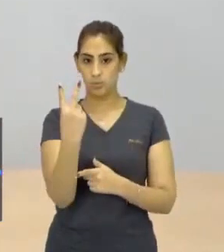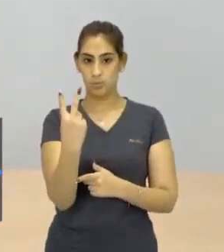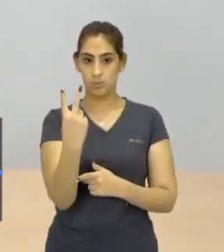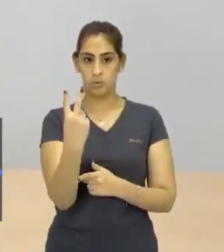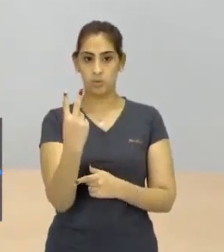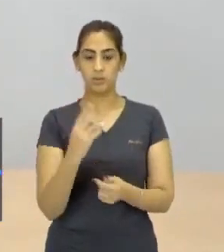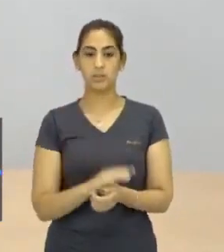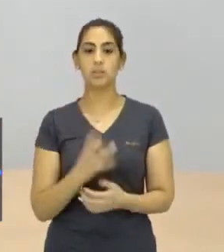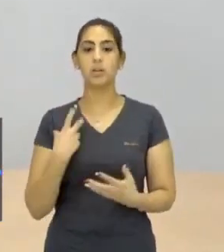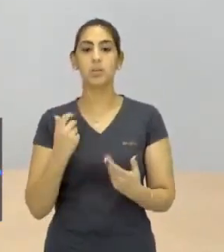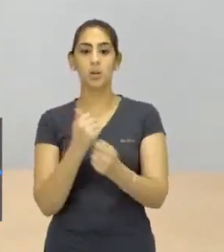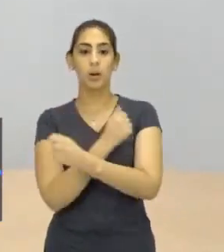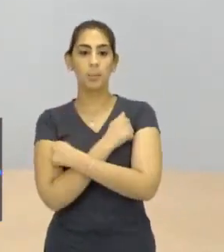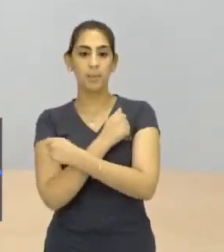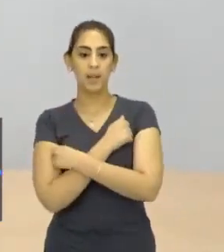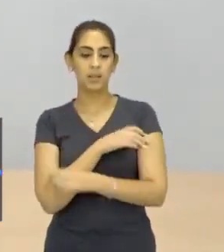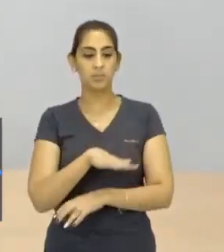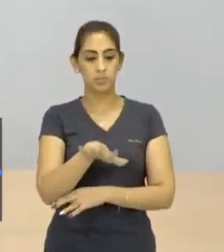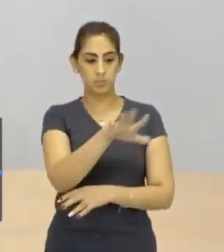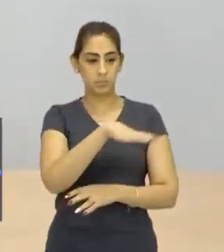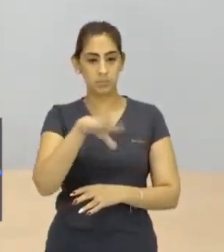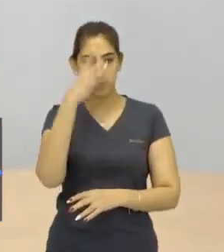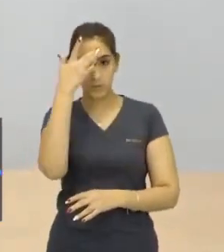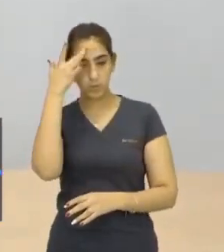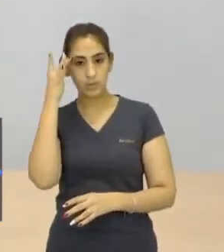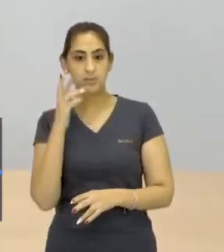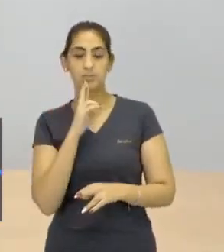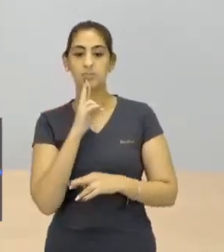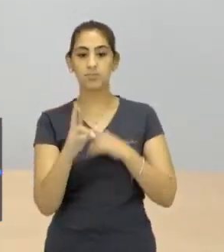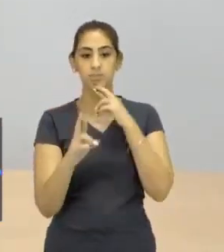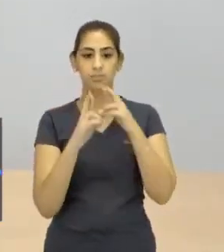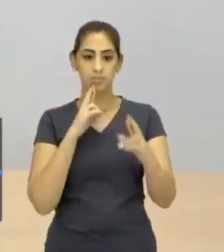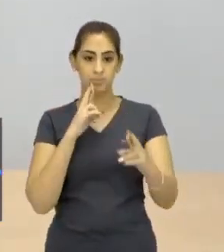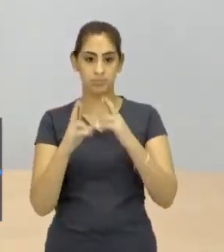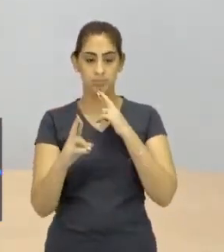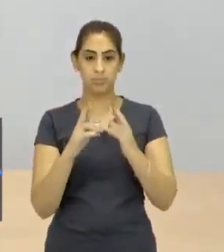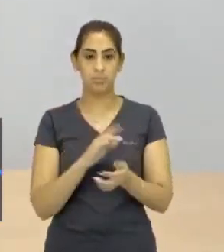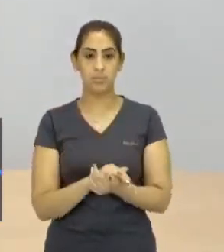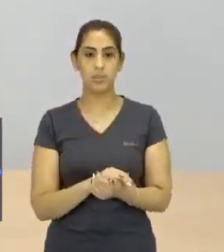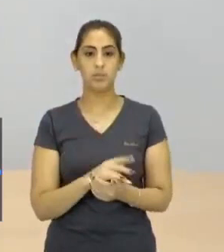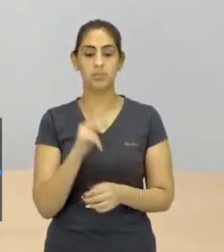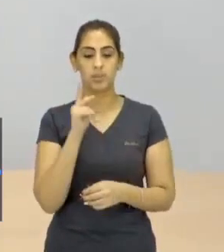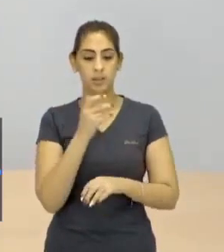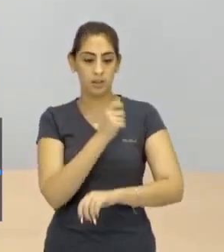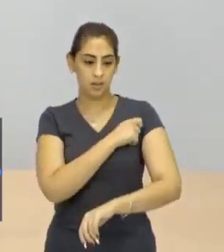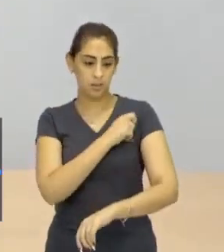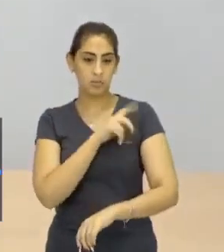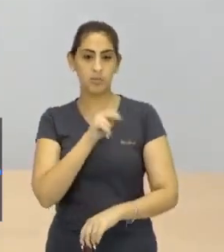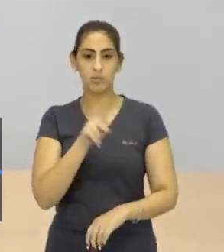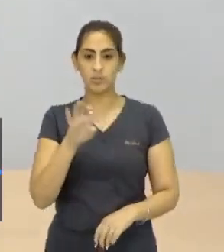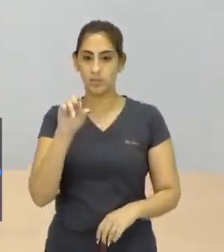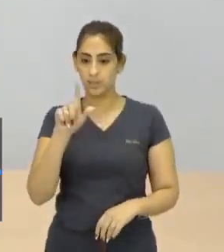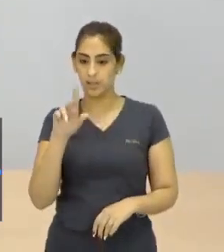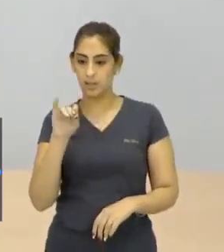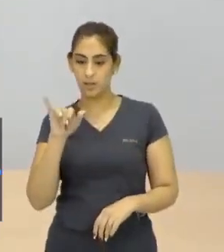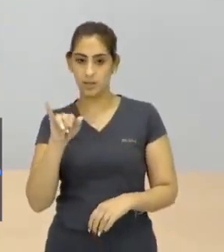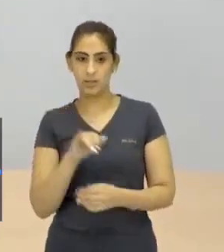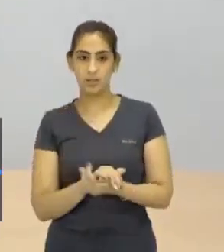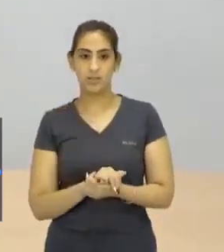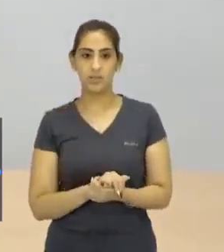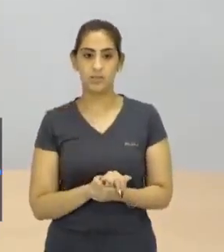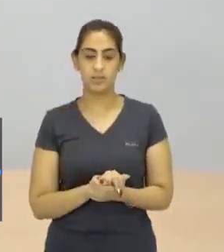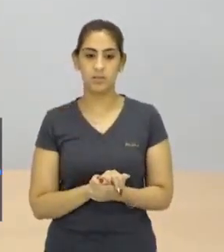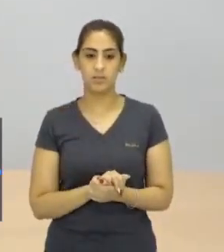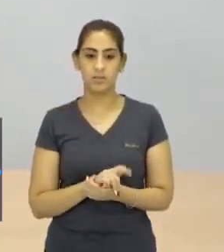mandar um abraço pro pessoal que está mandando a resposta. Lá os alunos do professor Eloy, e ainda colocaram que são diferentes, hein? Lá